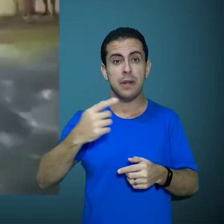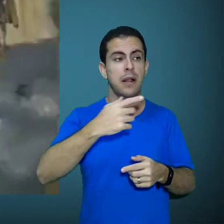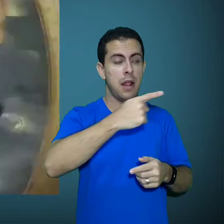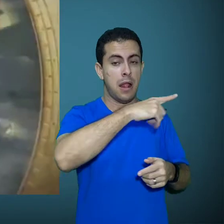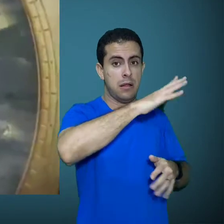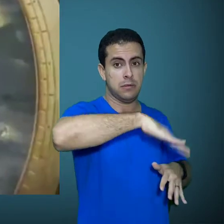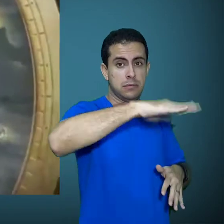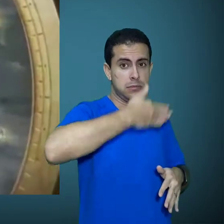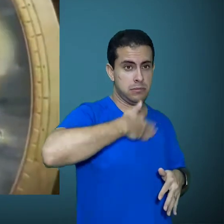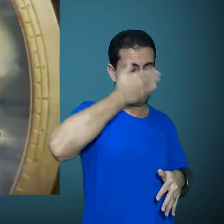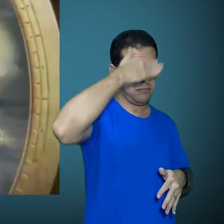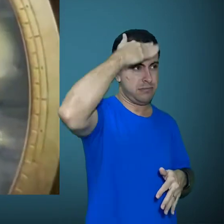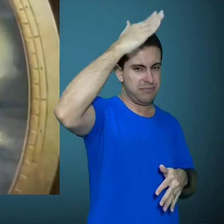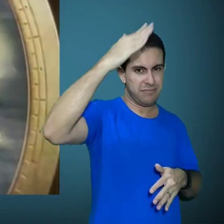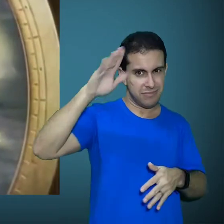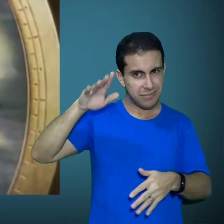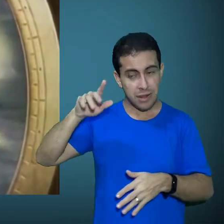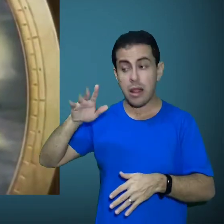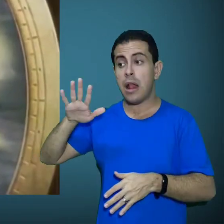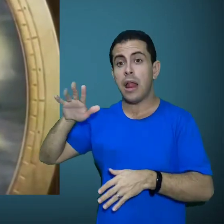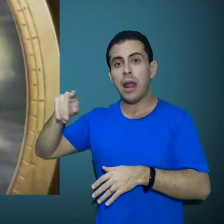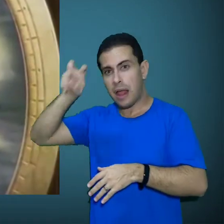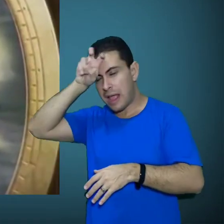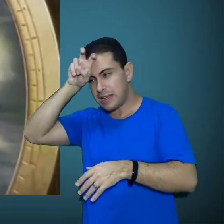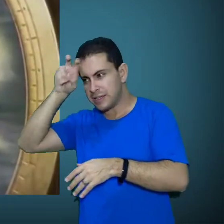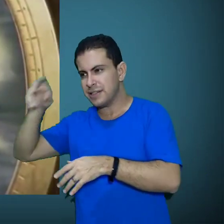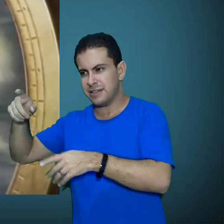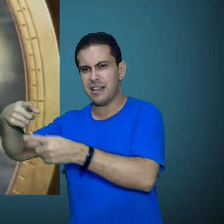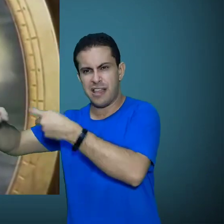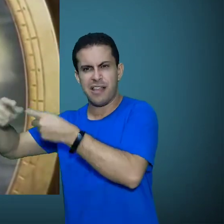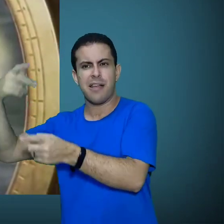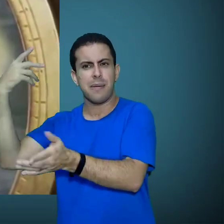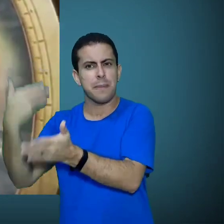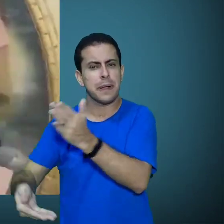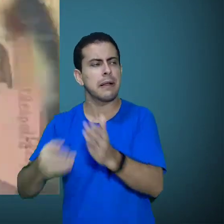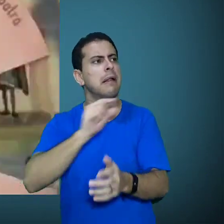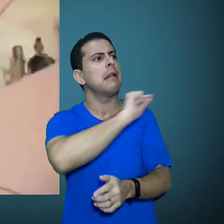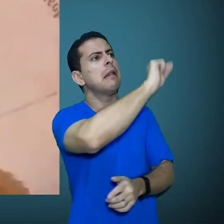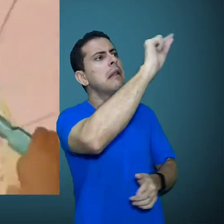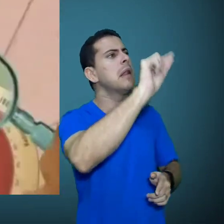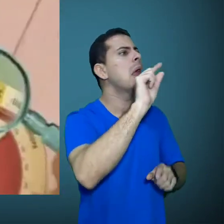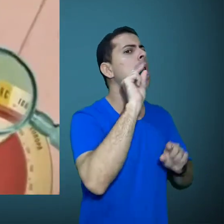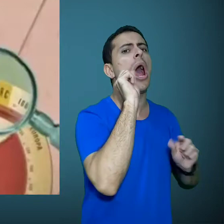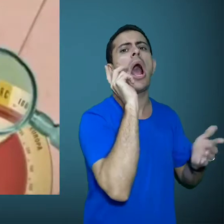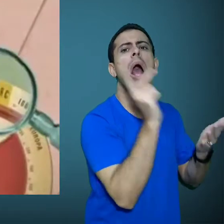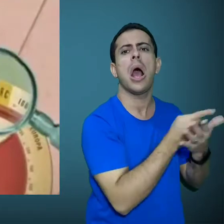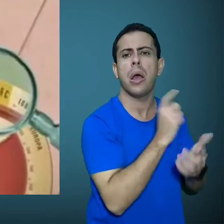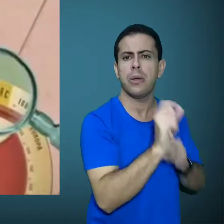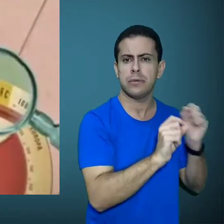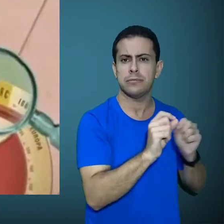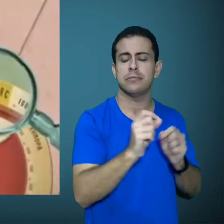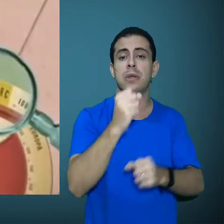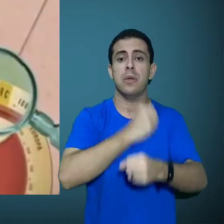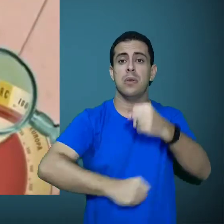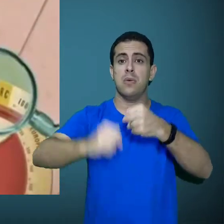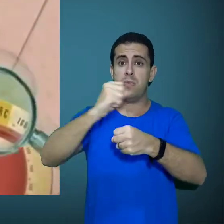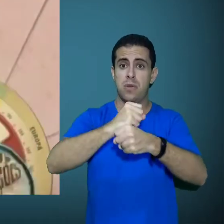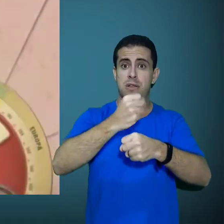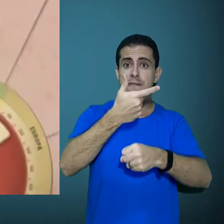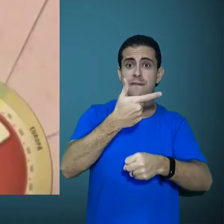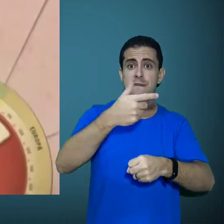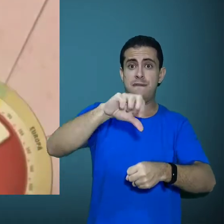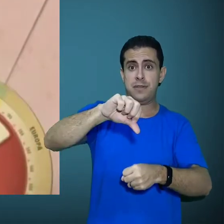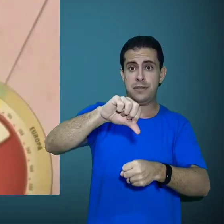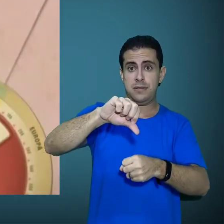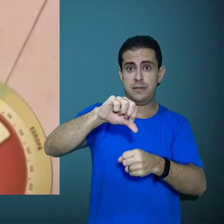no Oriente Médio enquanto Marco Antônio e Cleópatra perderam a batalha contra Otaviano? Essa batalha aconteceu no ano 29 antes